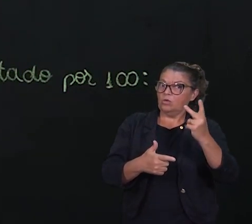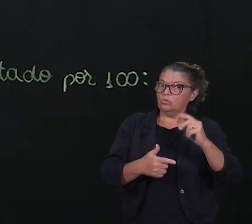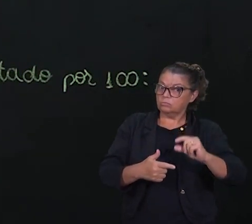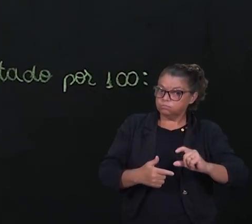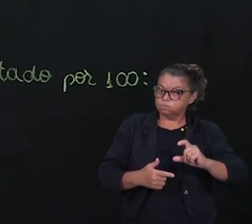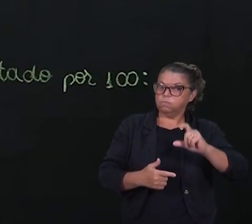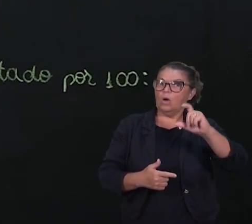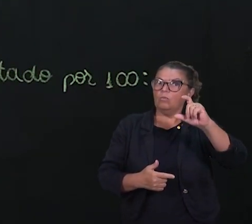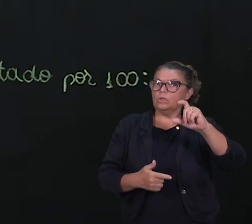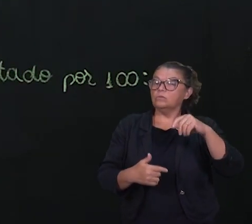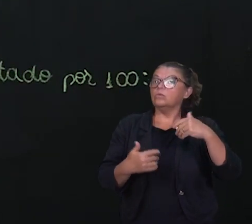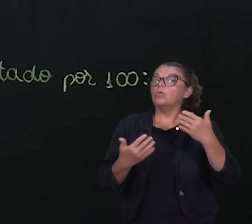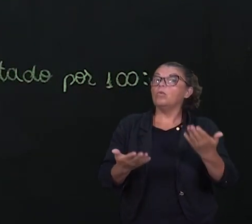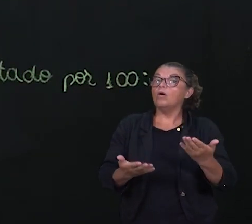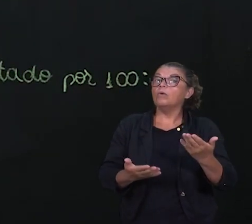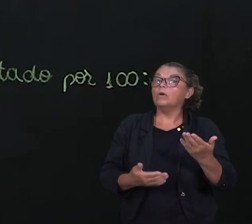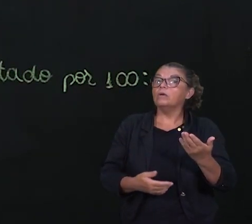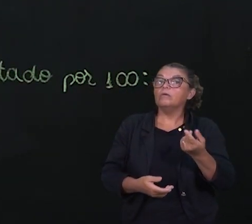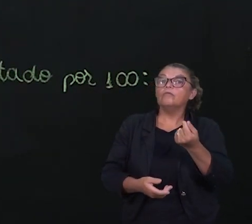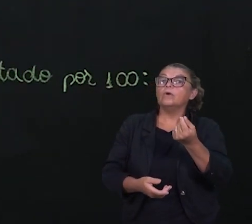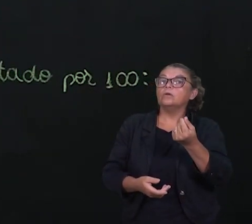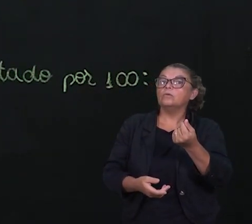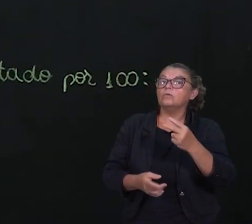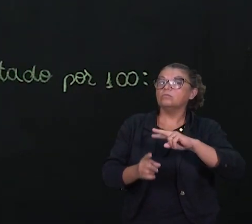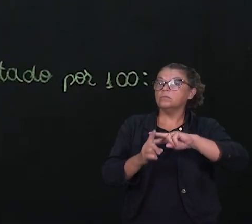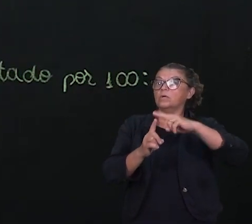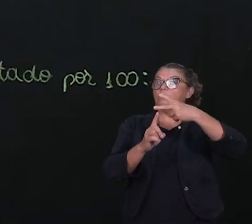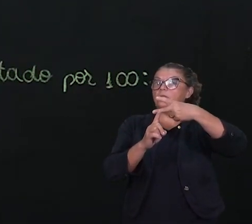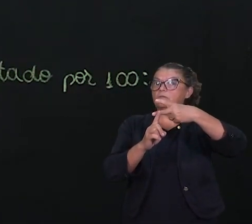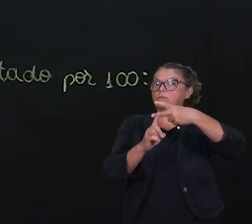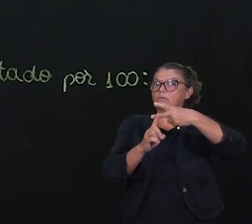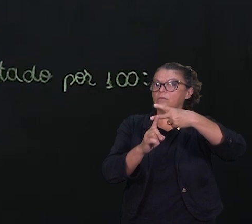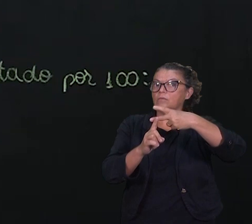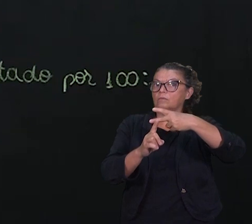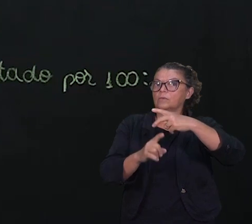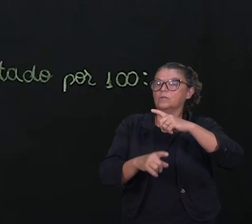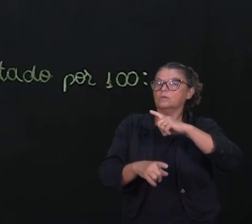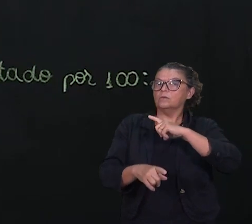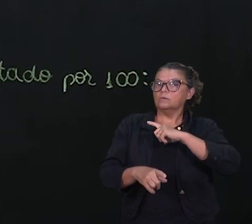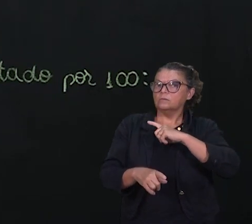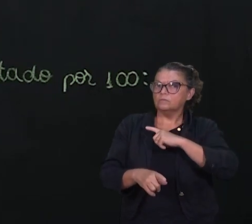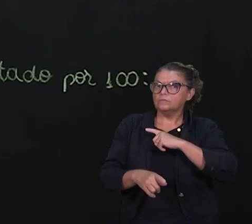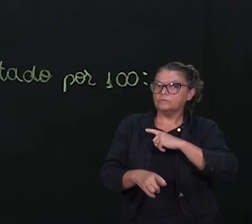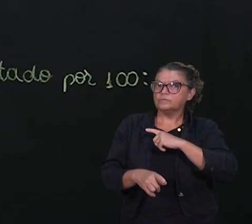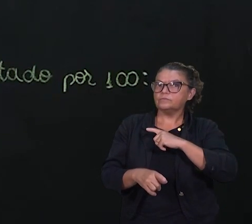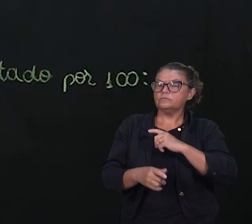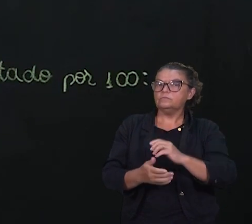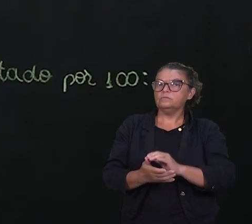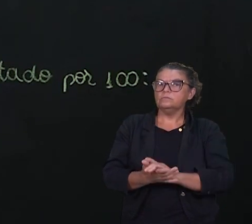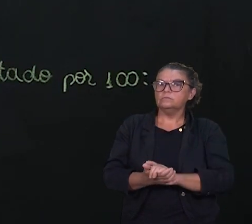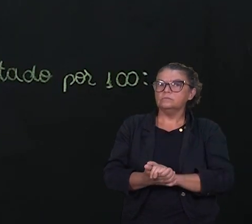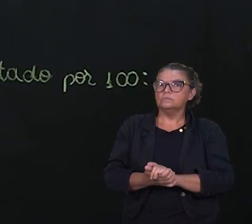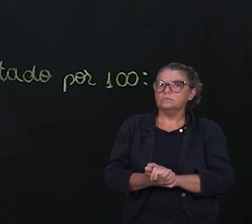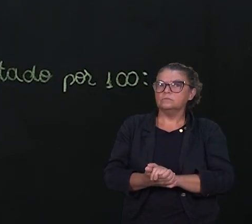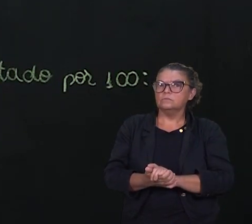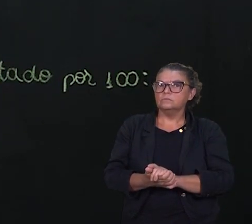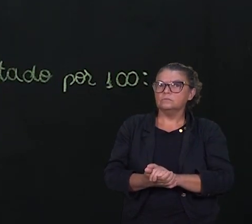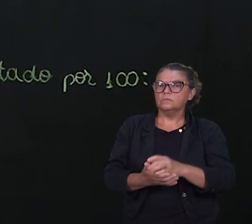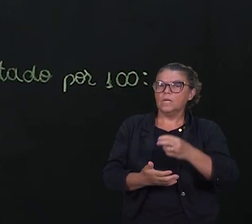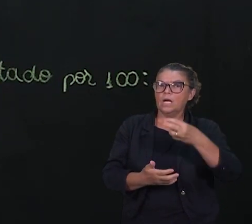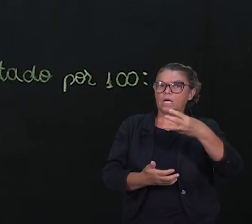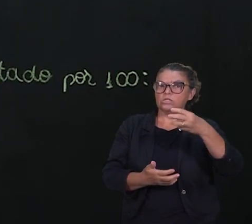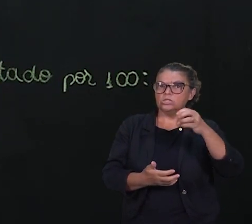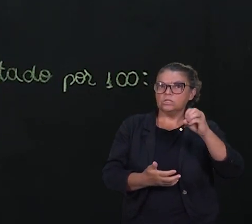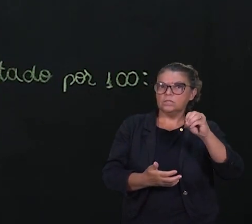aumento. Opa! Qual é esse valor de aumento? Bem, esse valor de aumento é equivalente